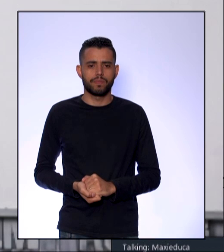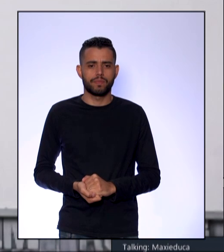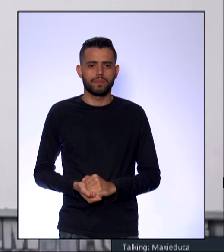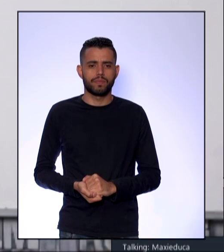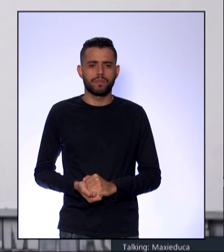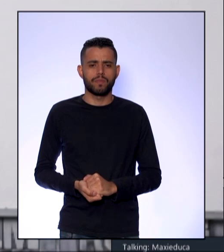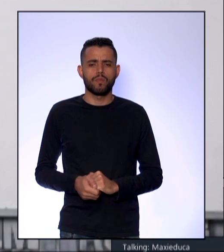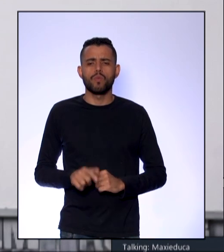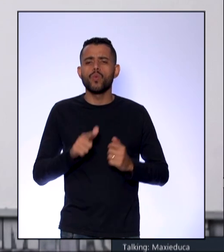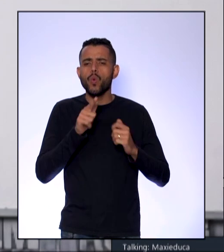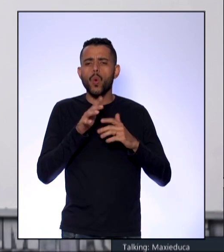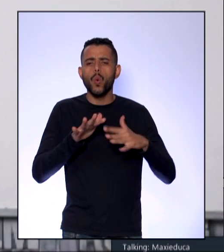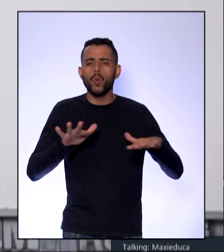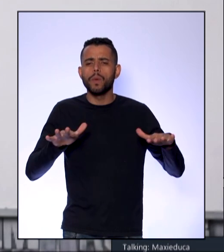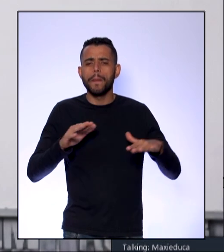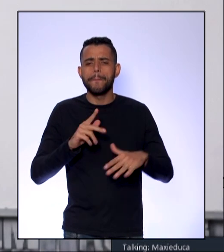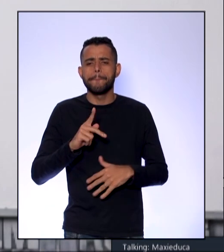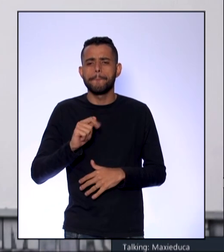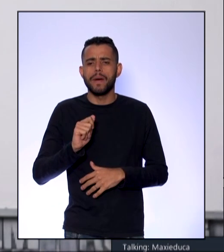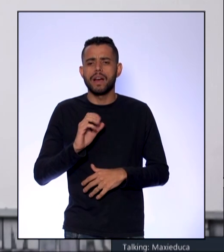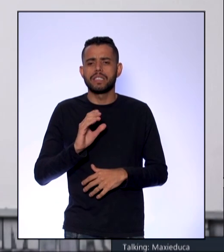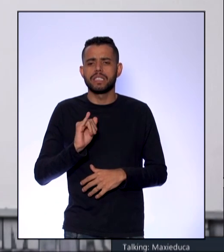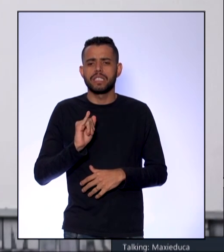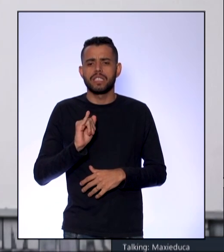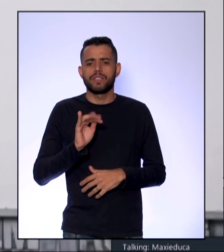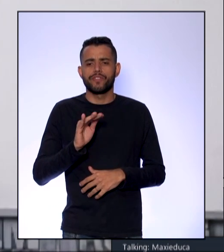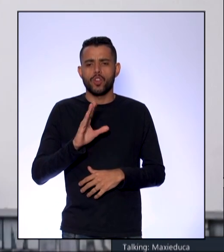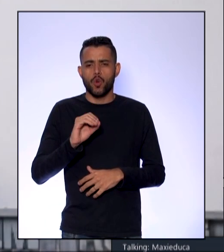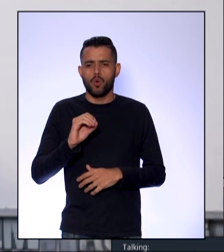Pacífico. Professor, como assim?